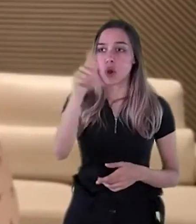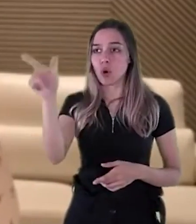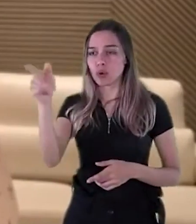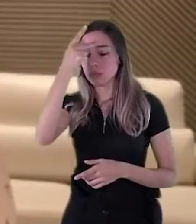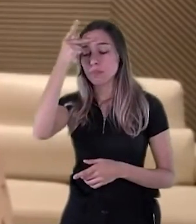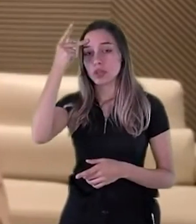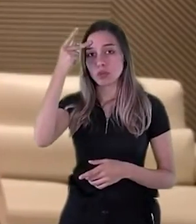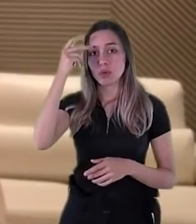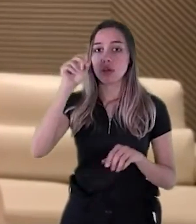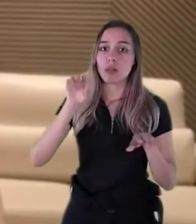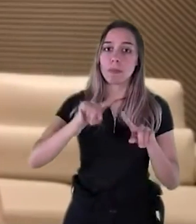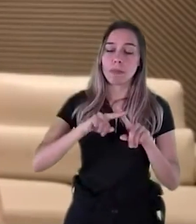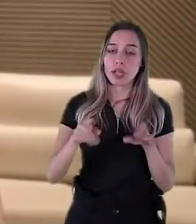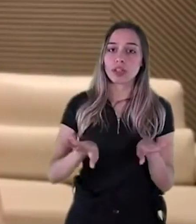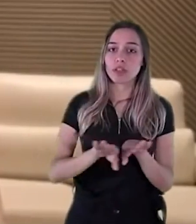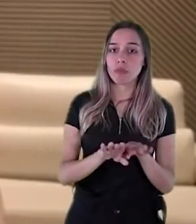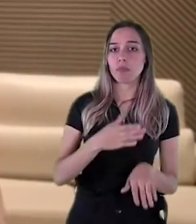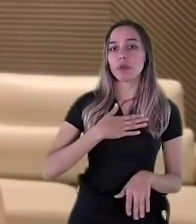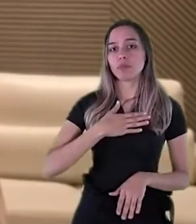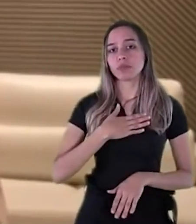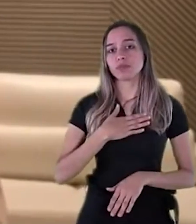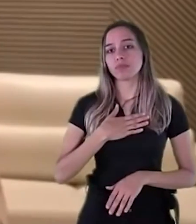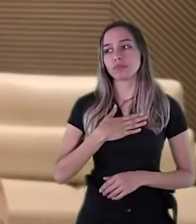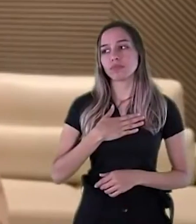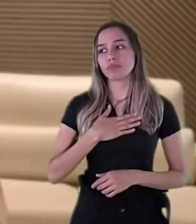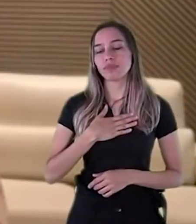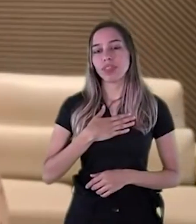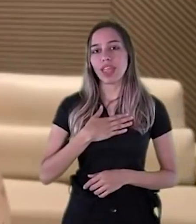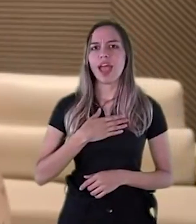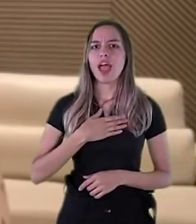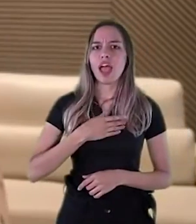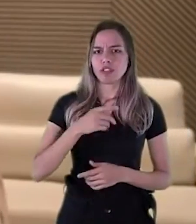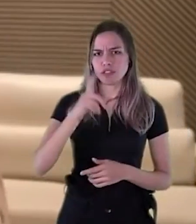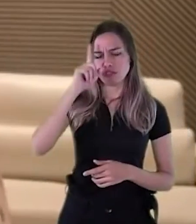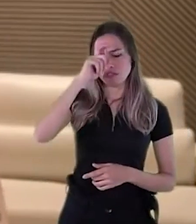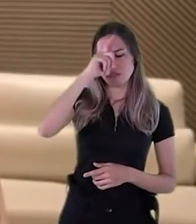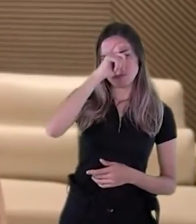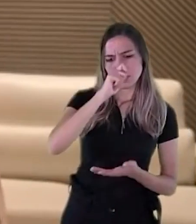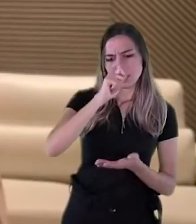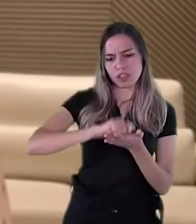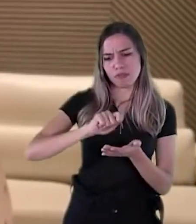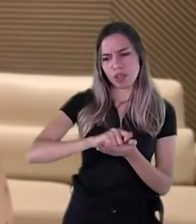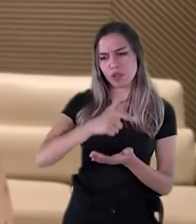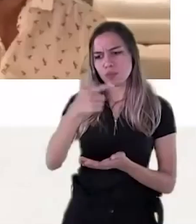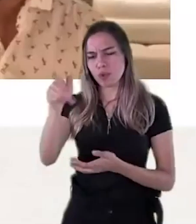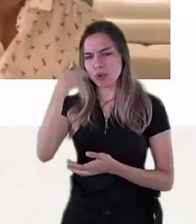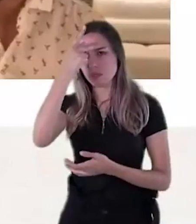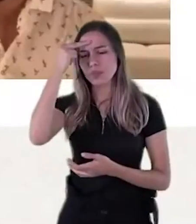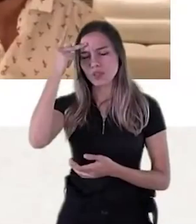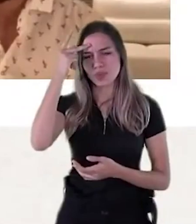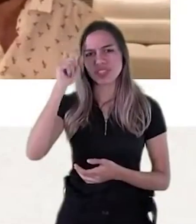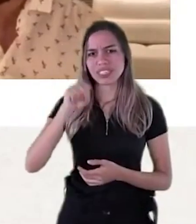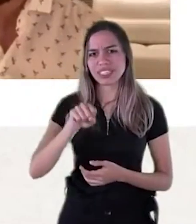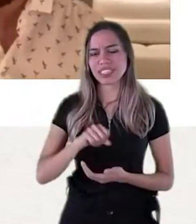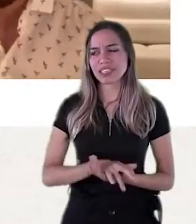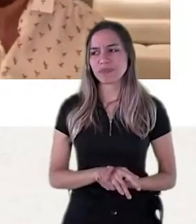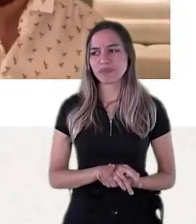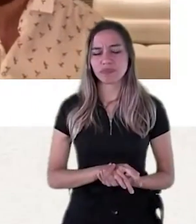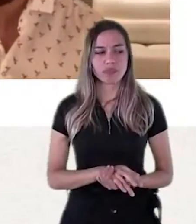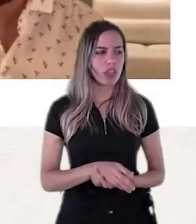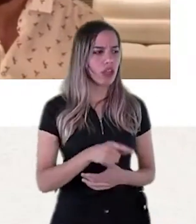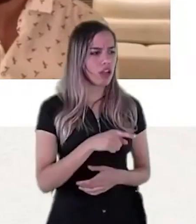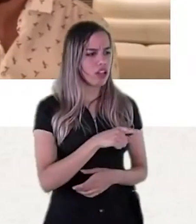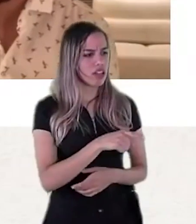aqui pode pertencer a alguém, é um exercício muito difícil, você sabe disso. Você considera que